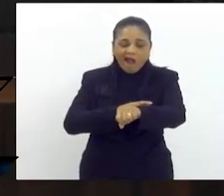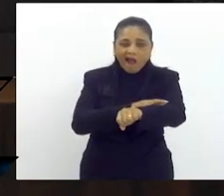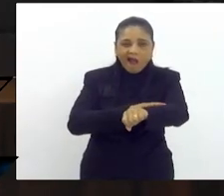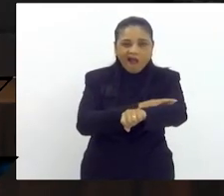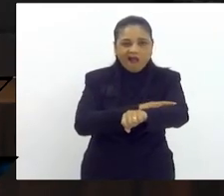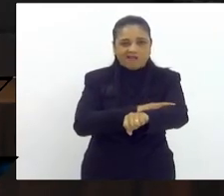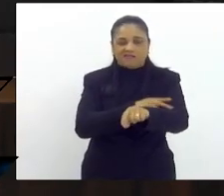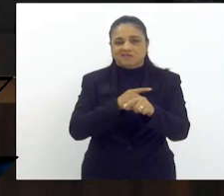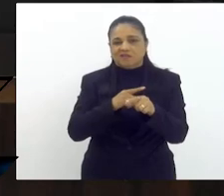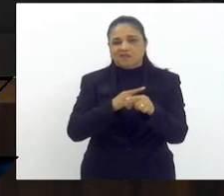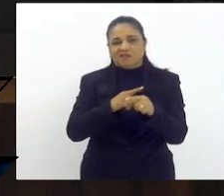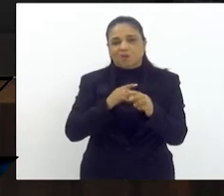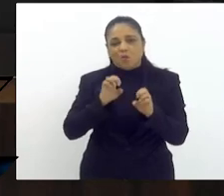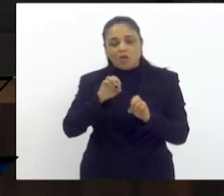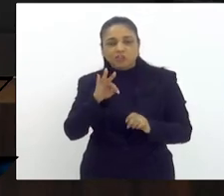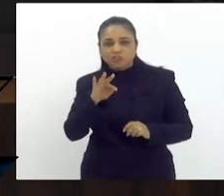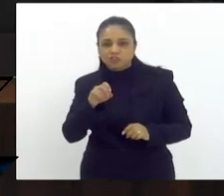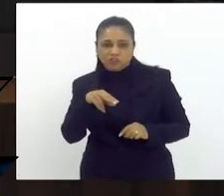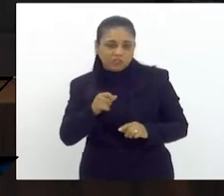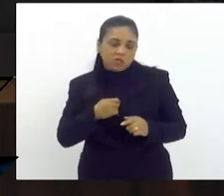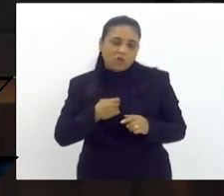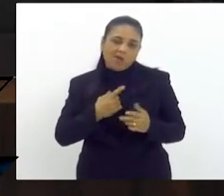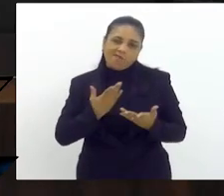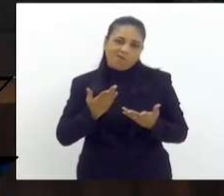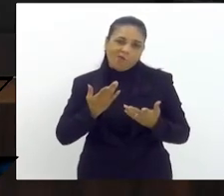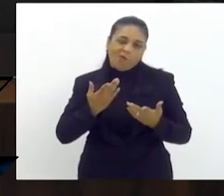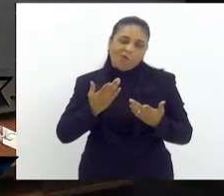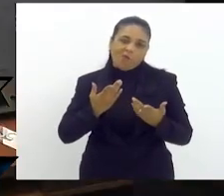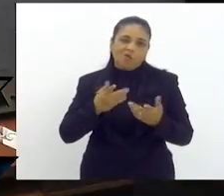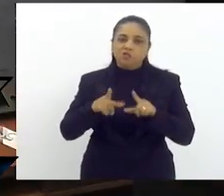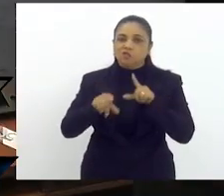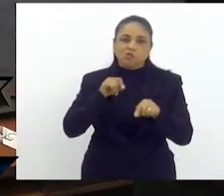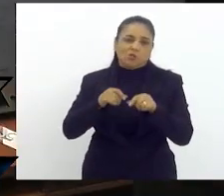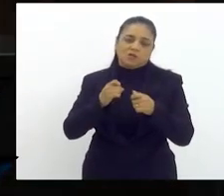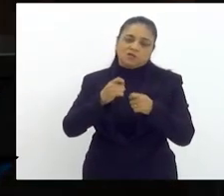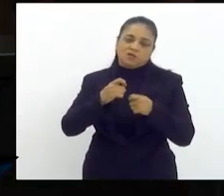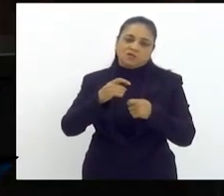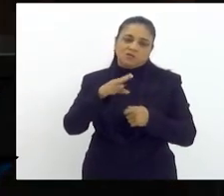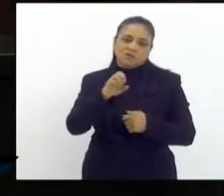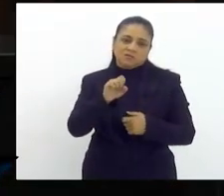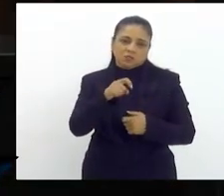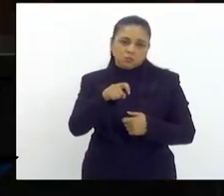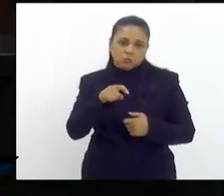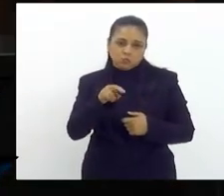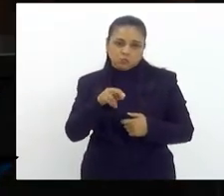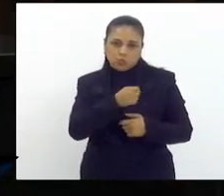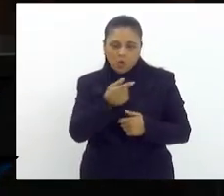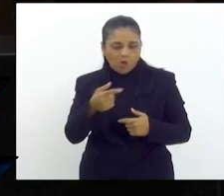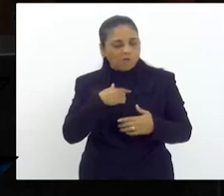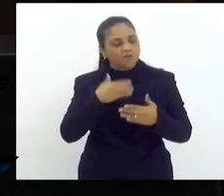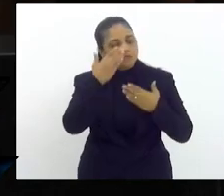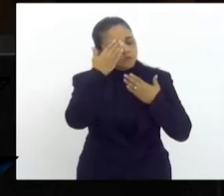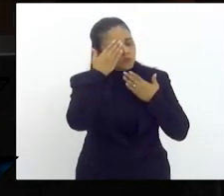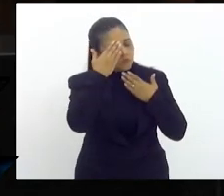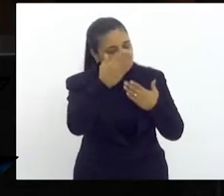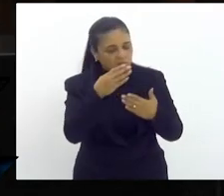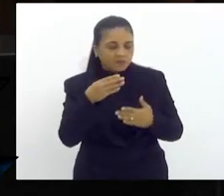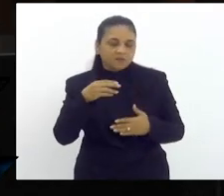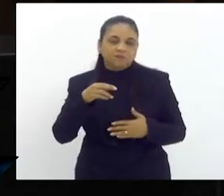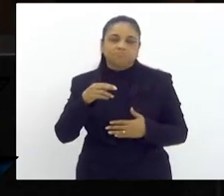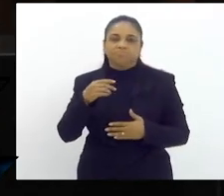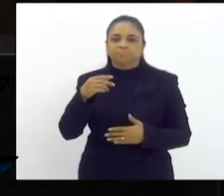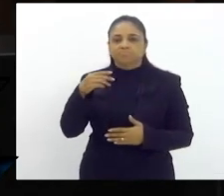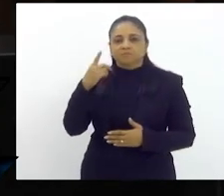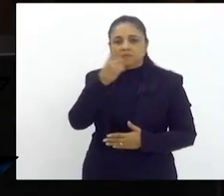orientação sexual Deputado Renata para sua conclusão muito obrigada Deputado Marta Rocha Sem dúvida